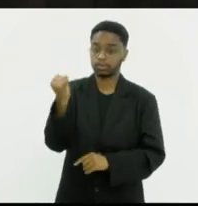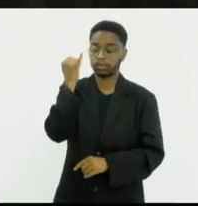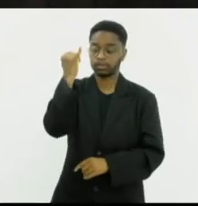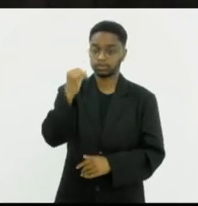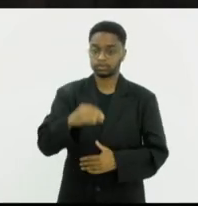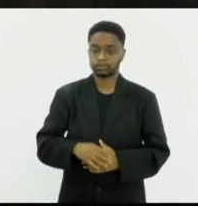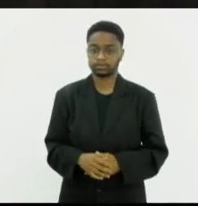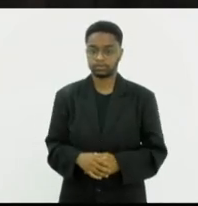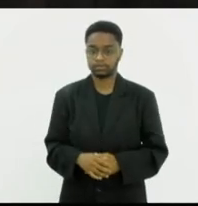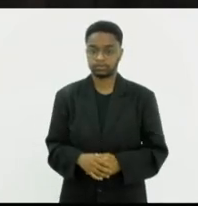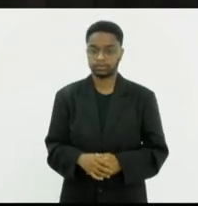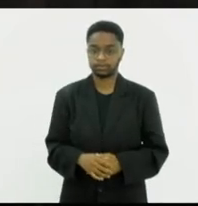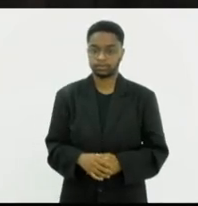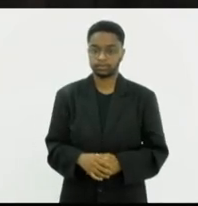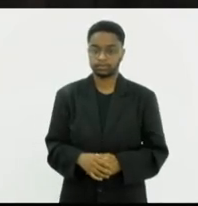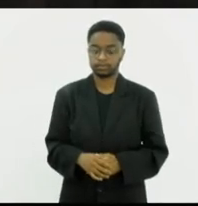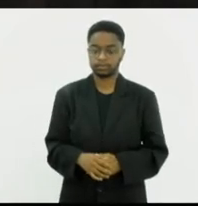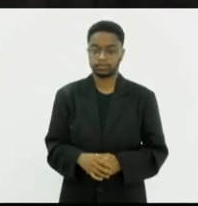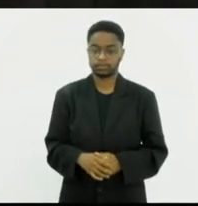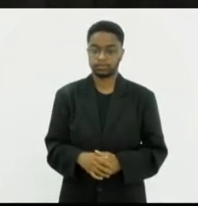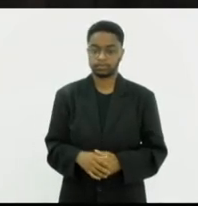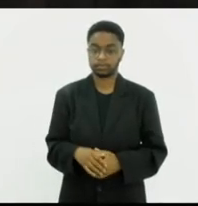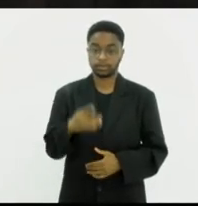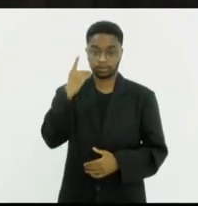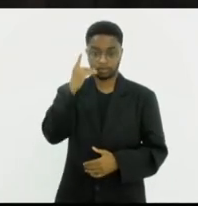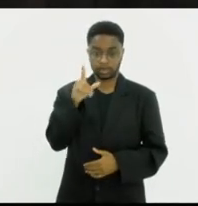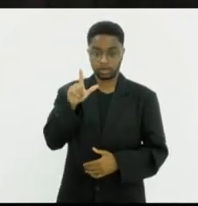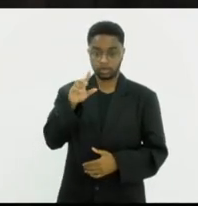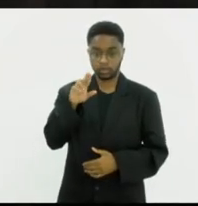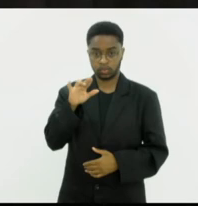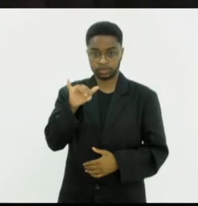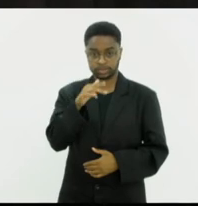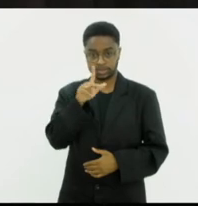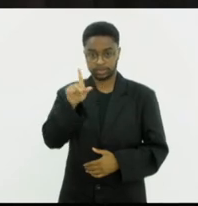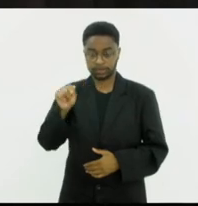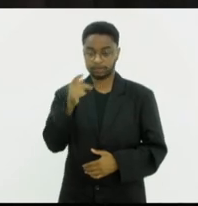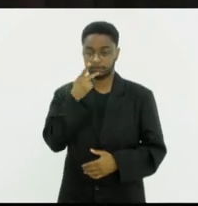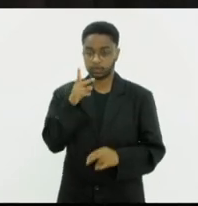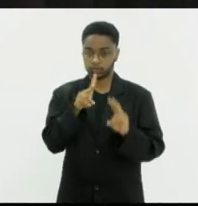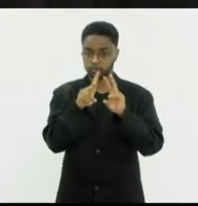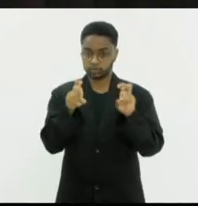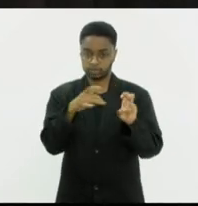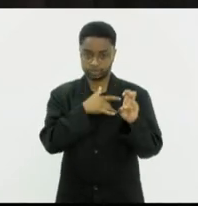importantíssima. Deputada Lucinha falou ainda há pouco sobre saúde.